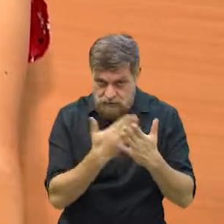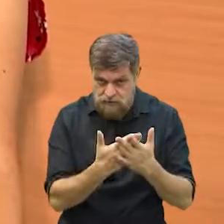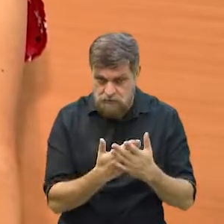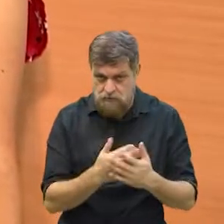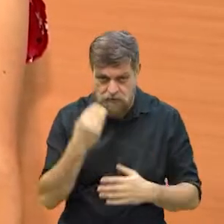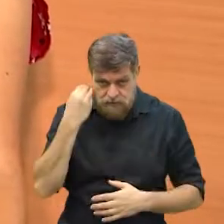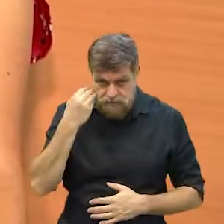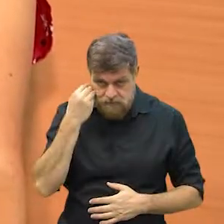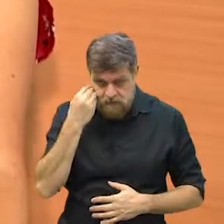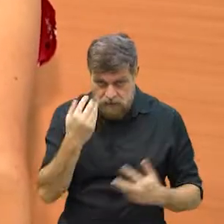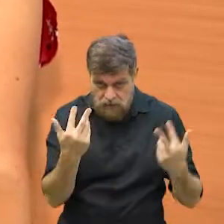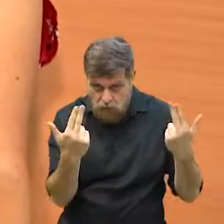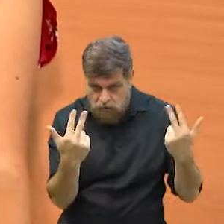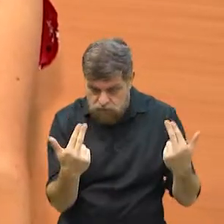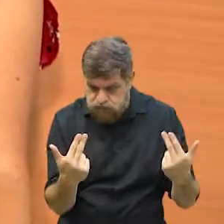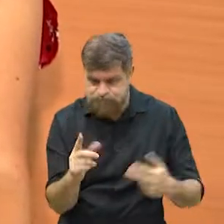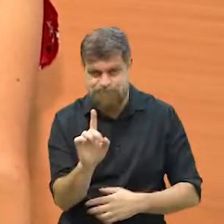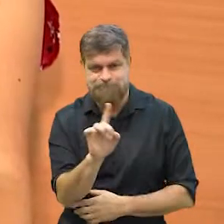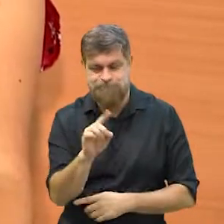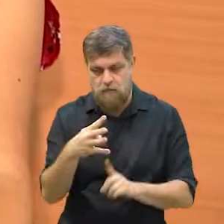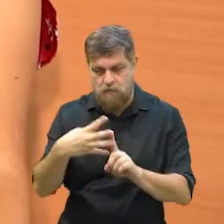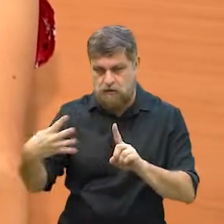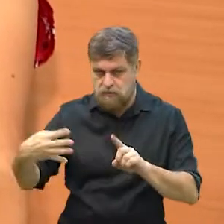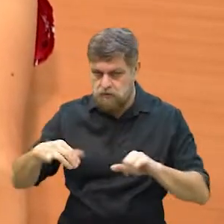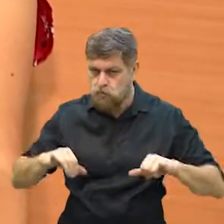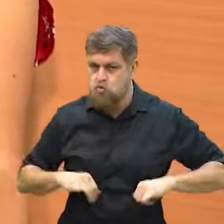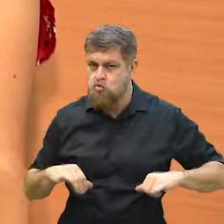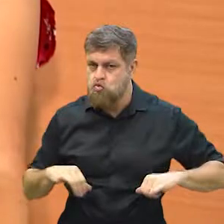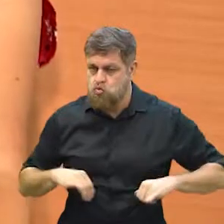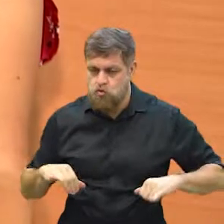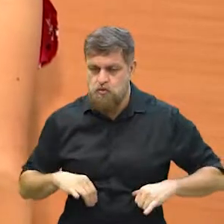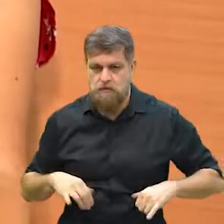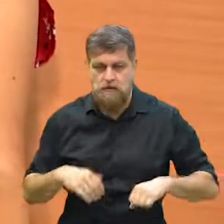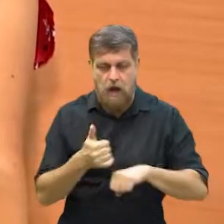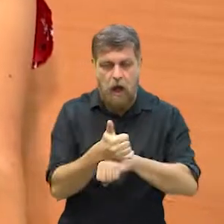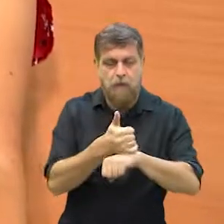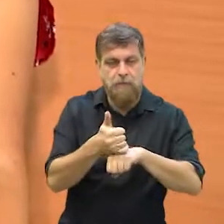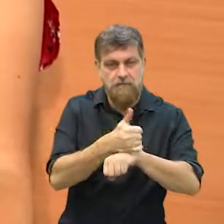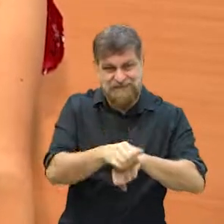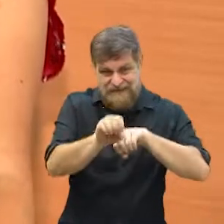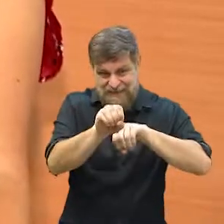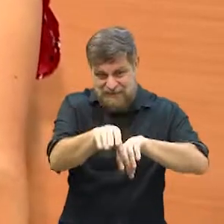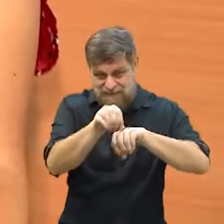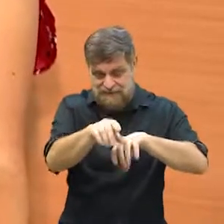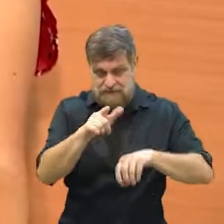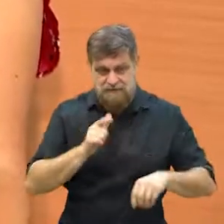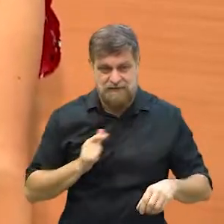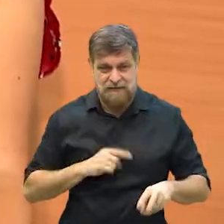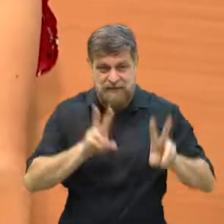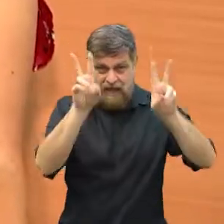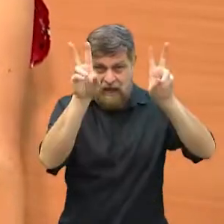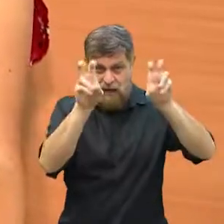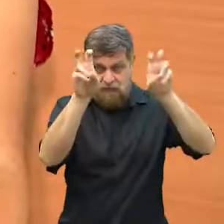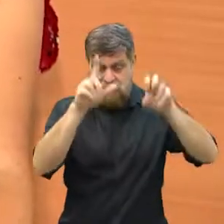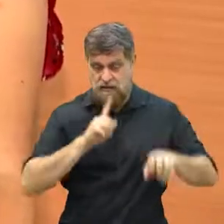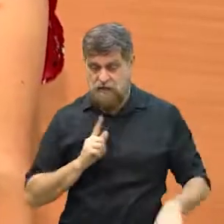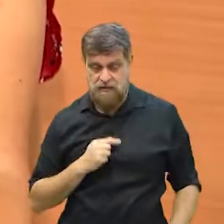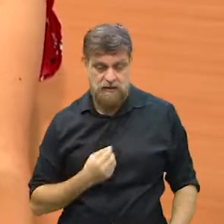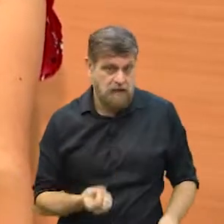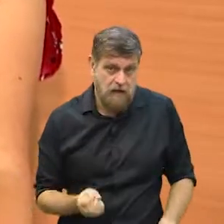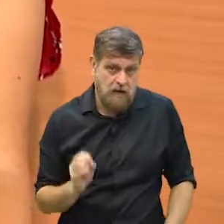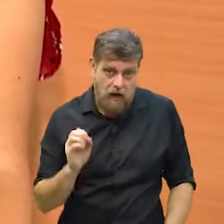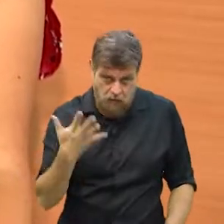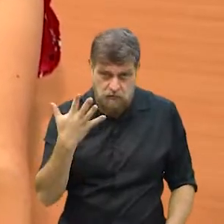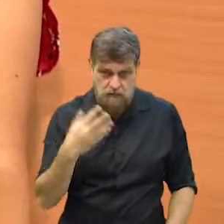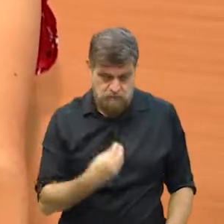experiência de ensino. Agora, o que é importante é que os profissionais da educação, isso é um conflito que existe, é uma temática que está